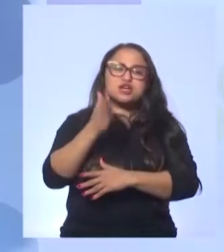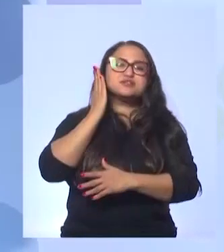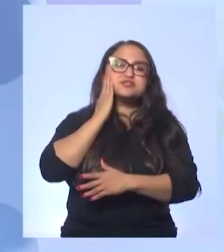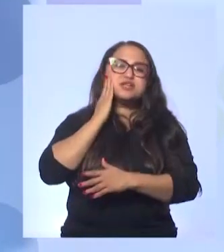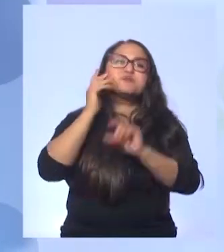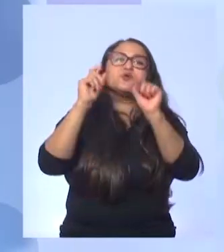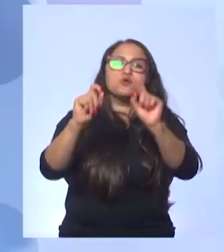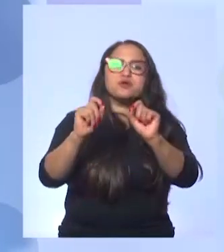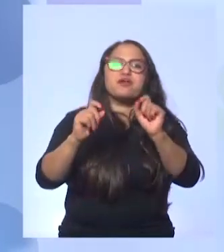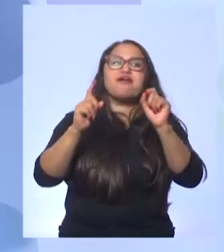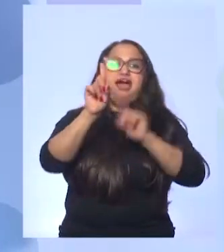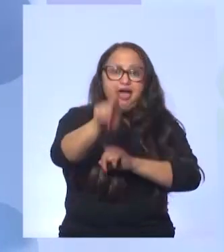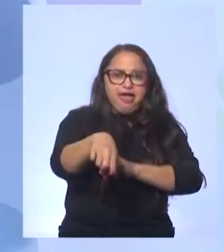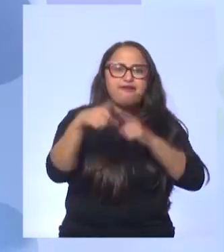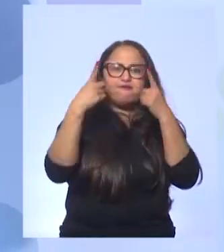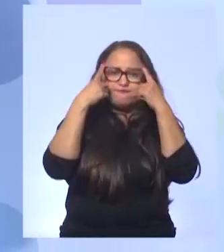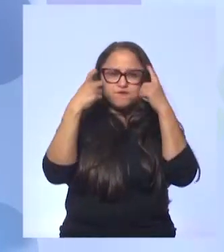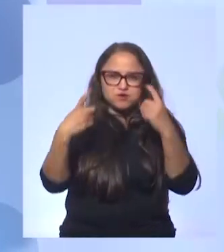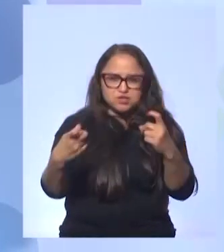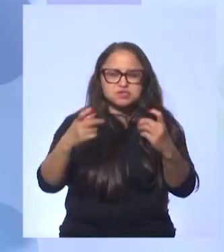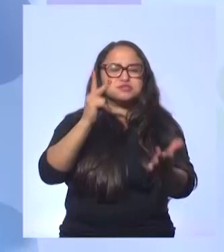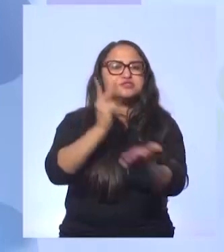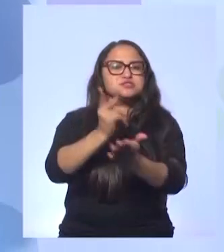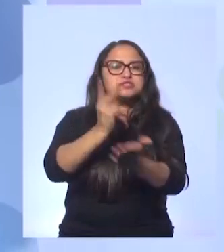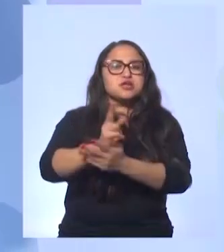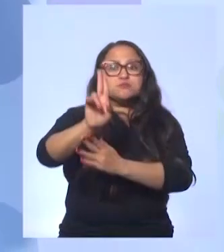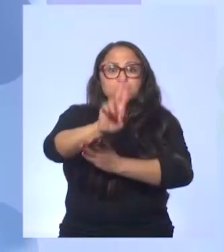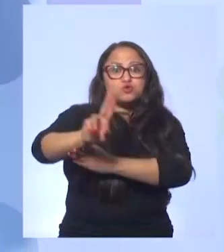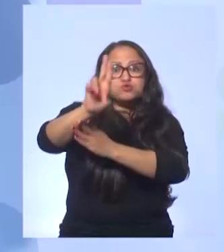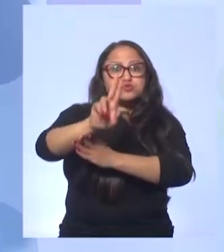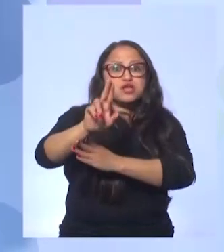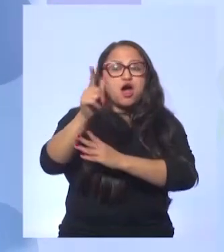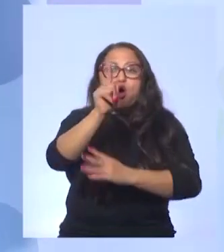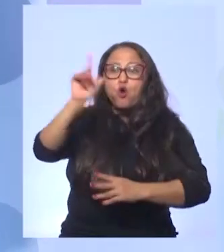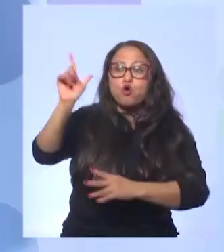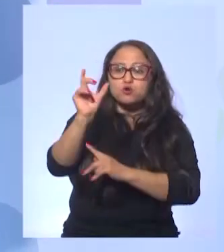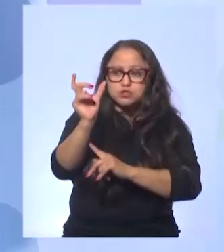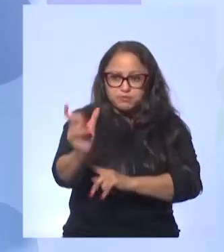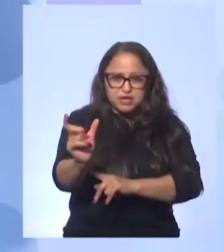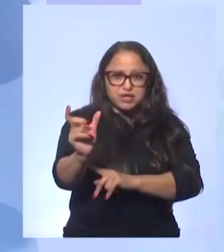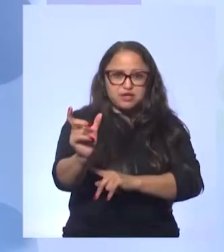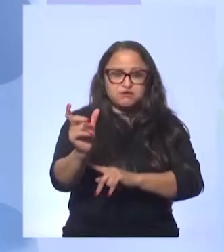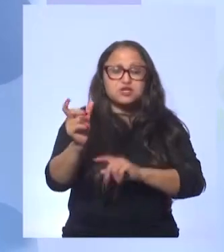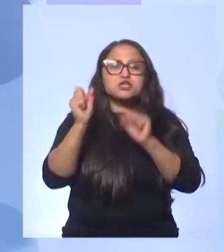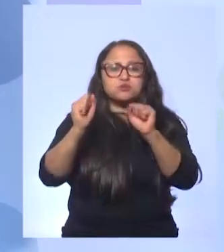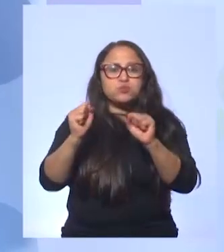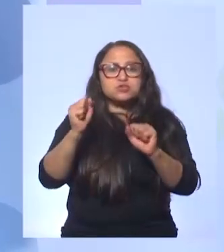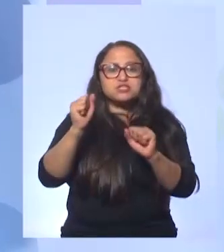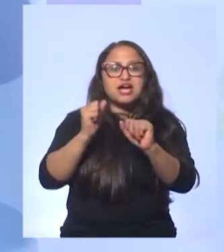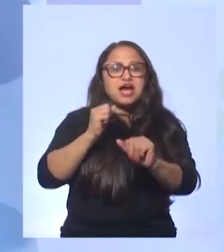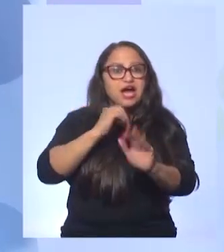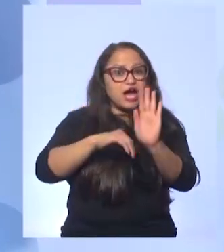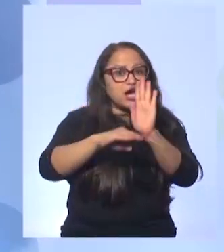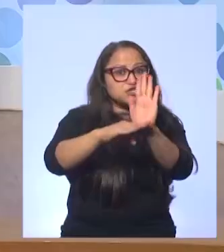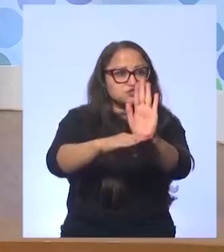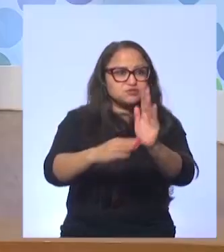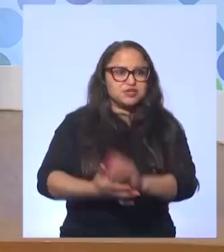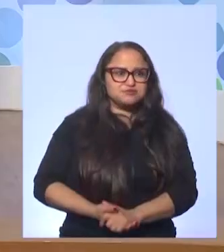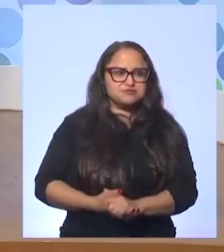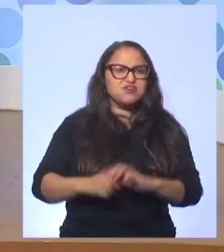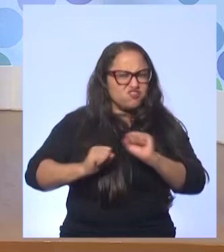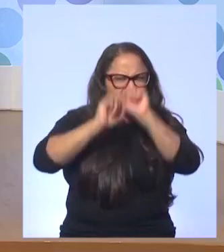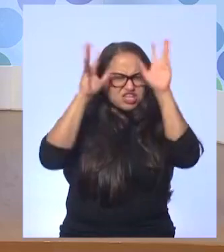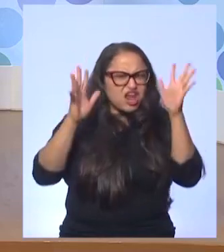é violência. Então, sempre usar um outro termo para não ficar repetindo uma palavra a vida toda no texto. Foi claro agora? Acho que